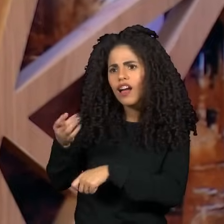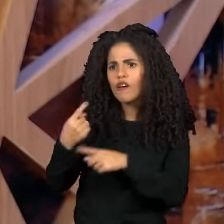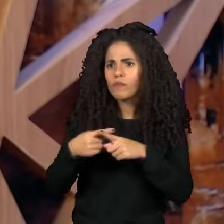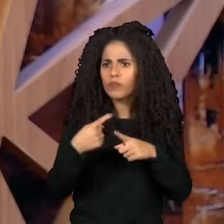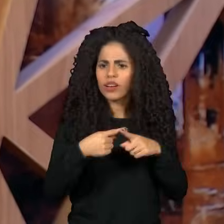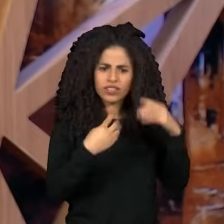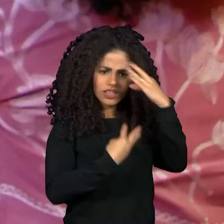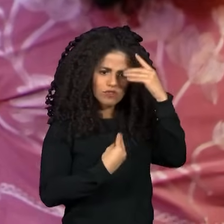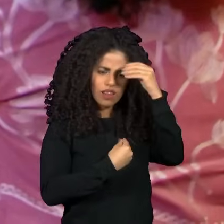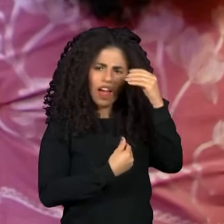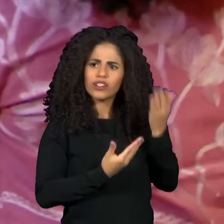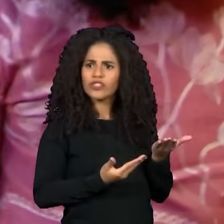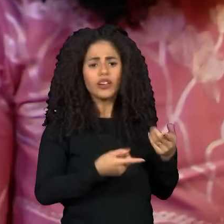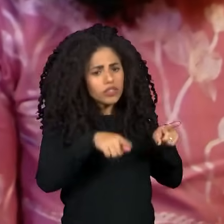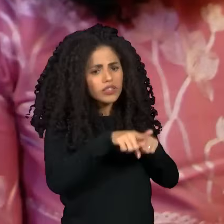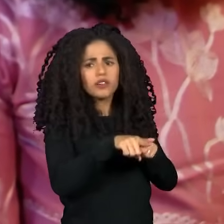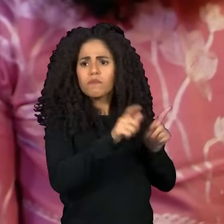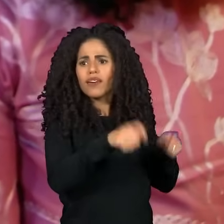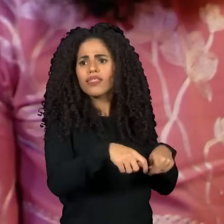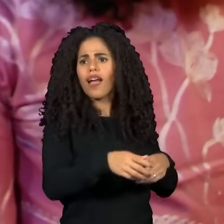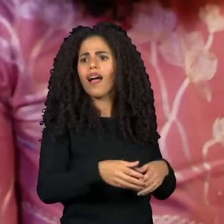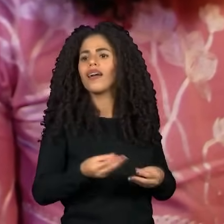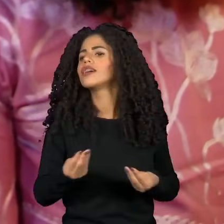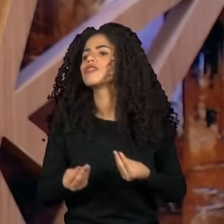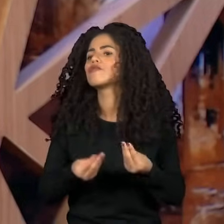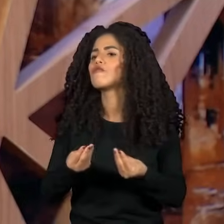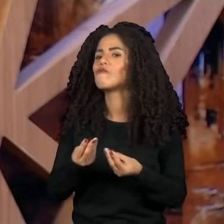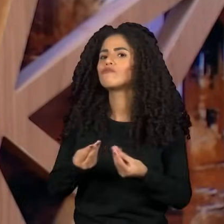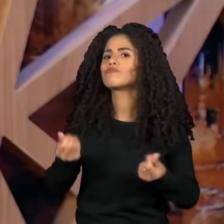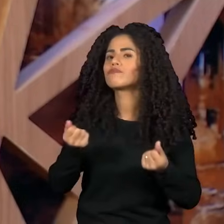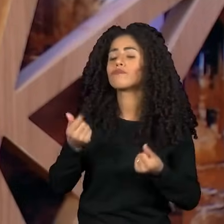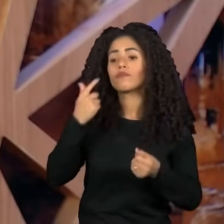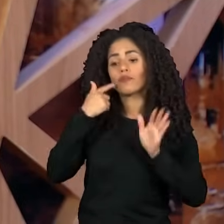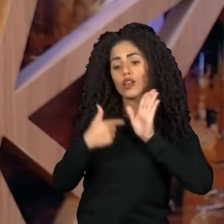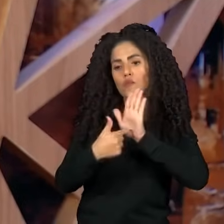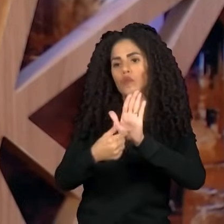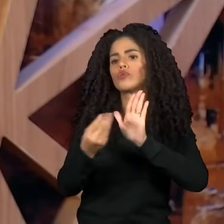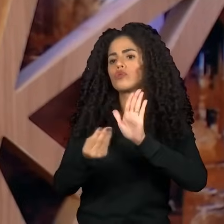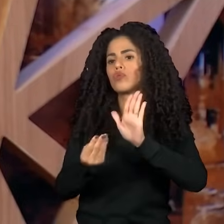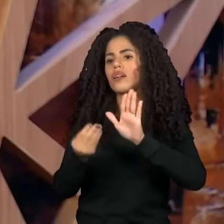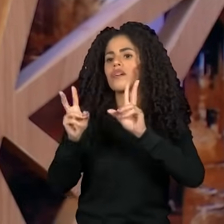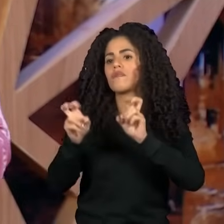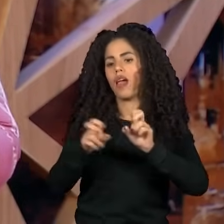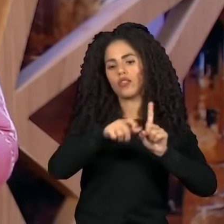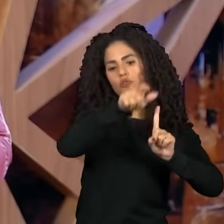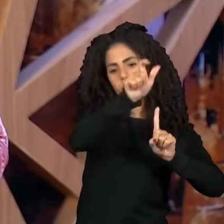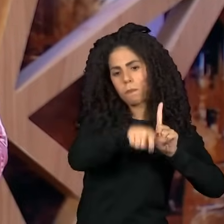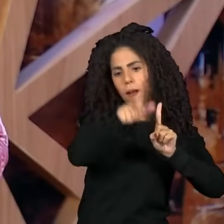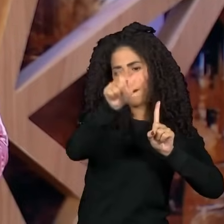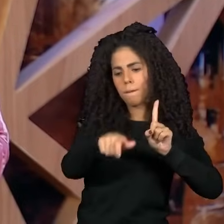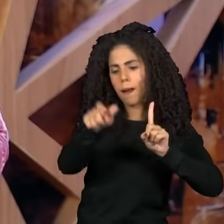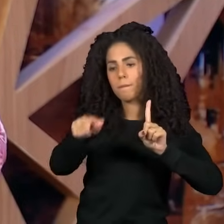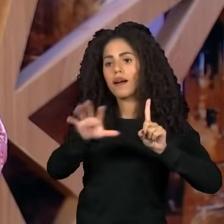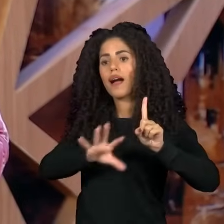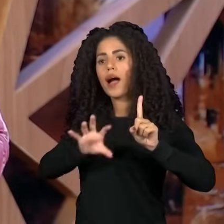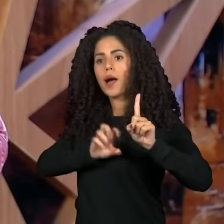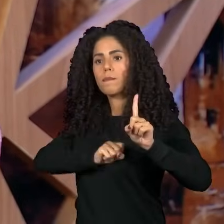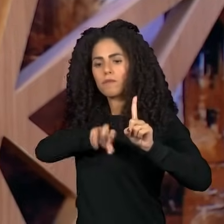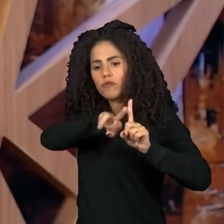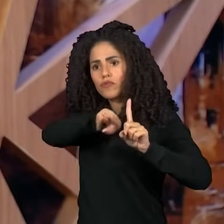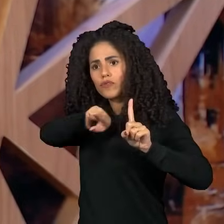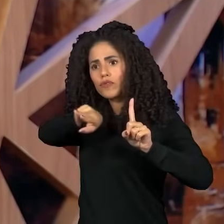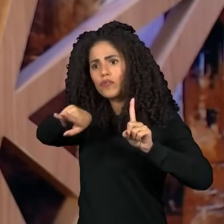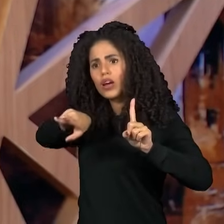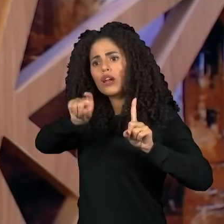também precisa dialogar. Então, a Sombo Fusomé, ela nos traz, ela não fala de poliamor, né? Mas ela traz,